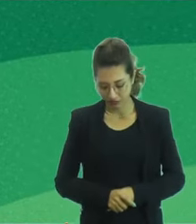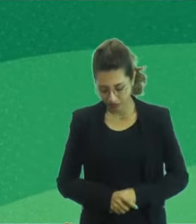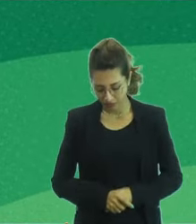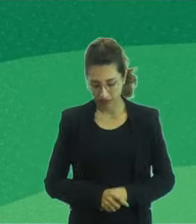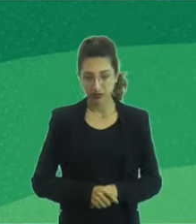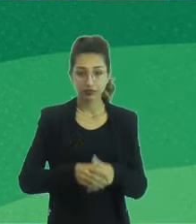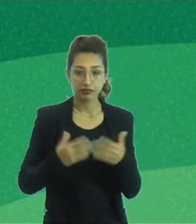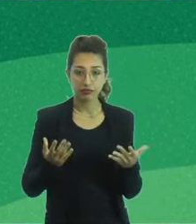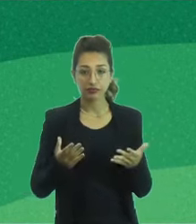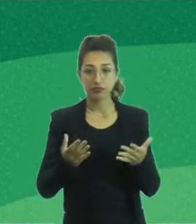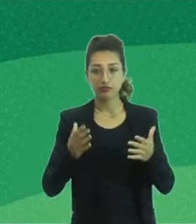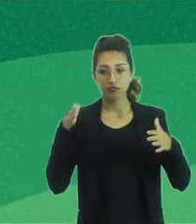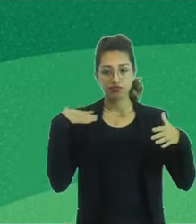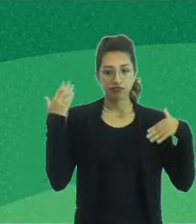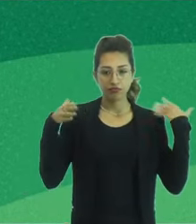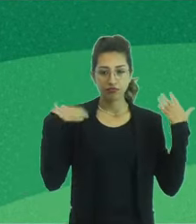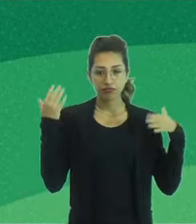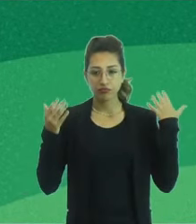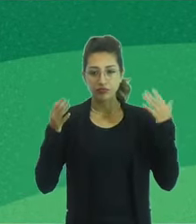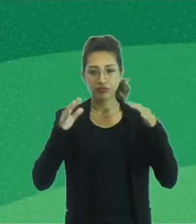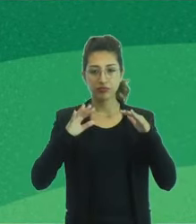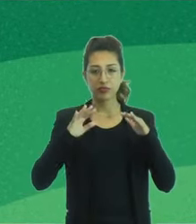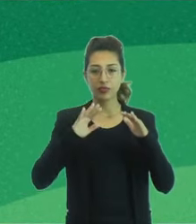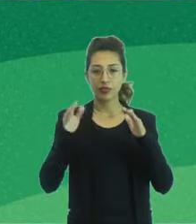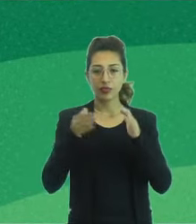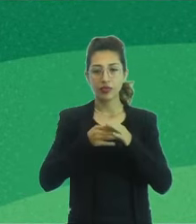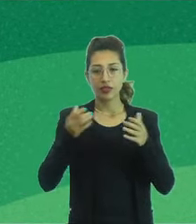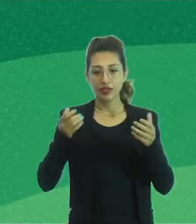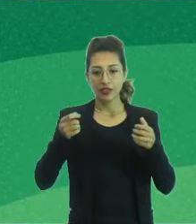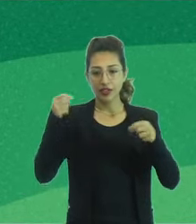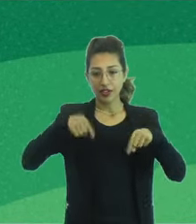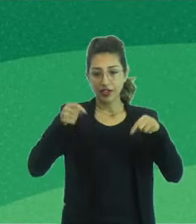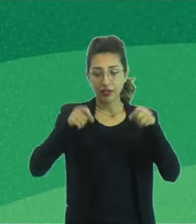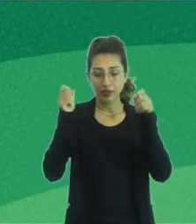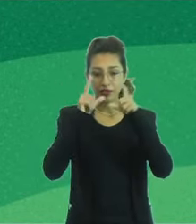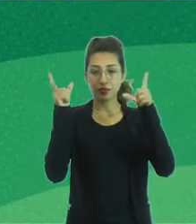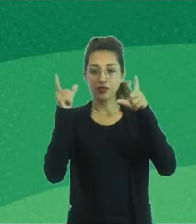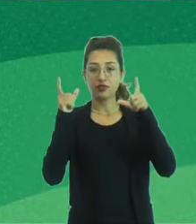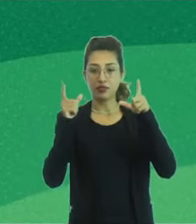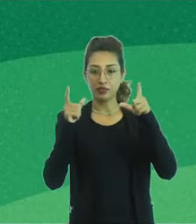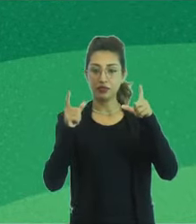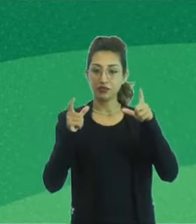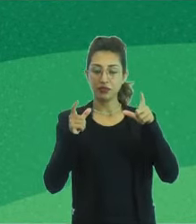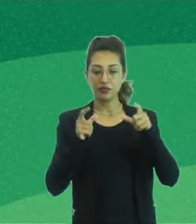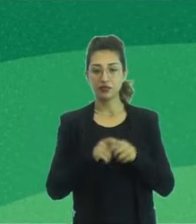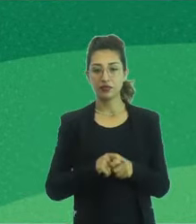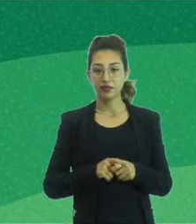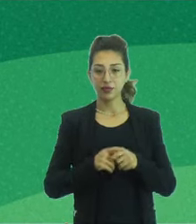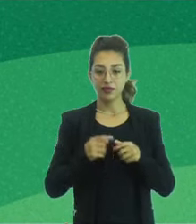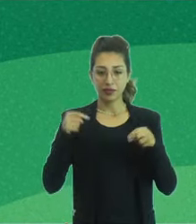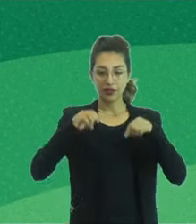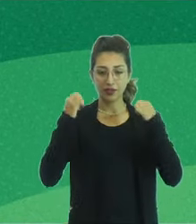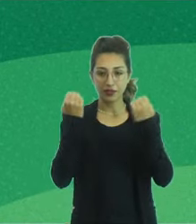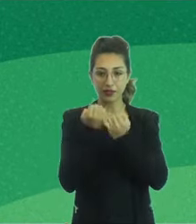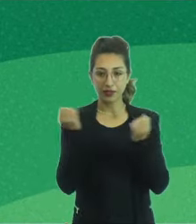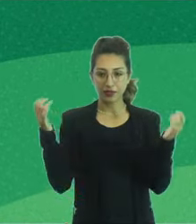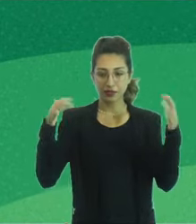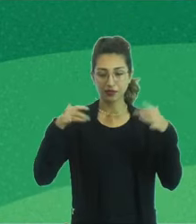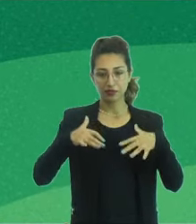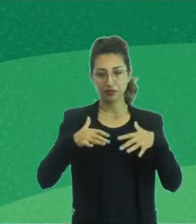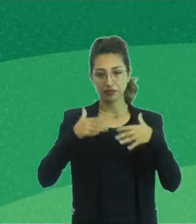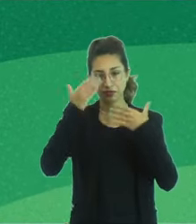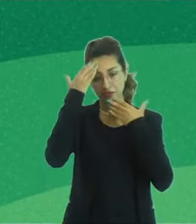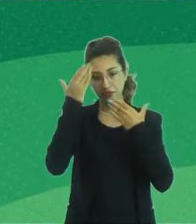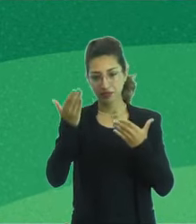mesmo com tudo isso de lazer ainda todo mundo acordou cedo para vir aqui né Obrigado por isso eu pensaria